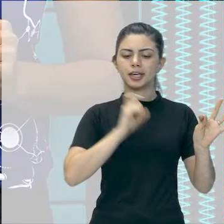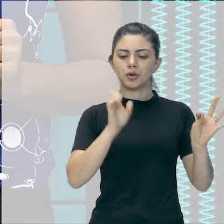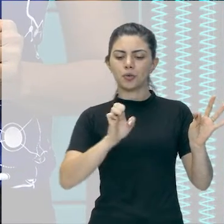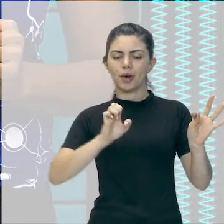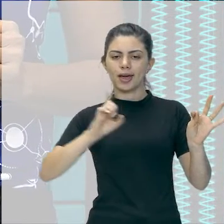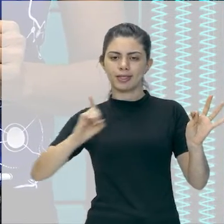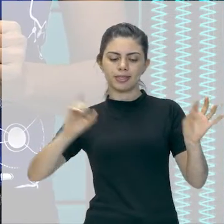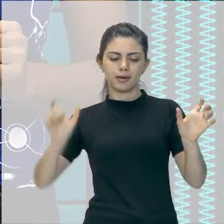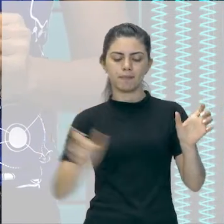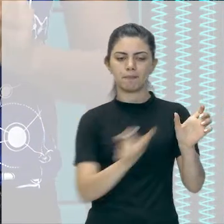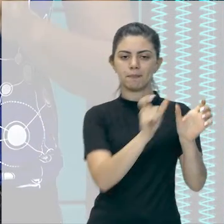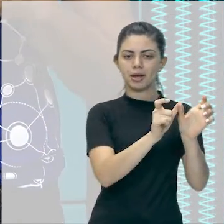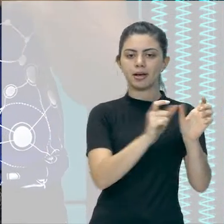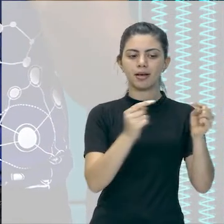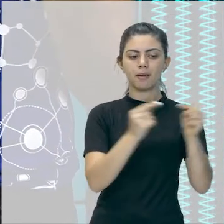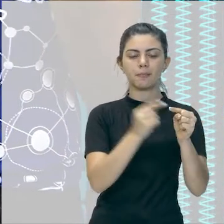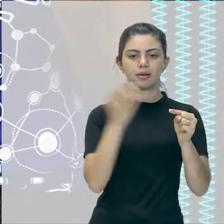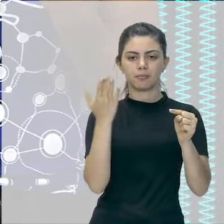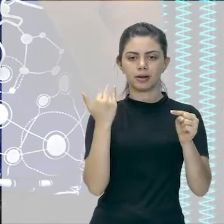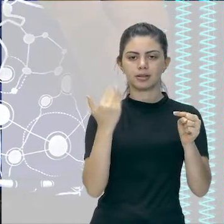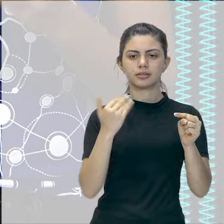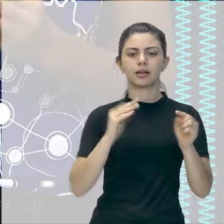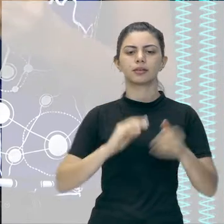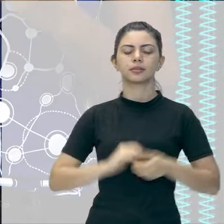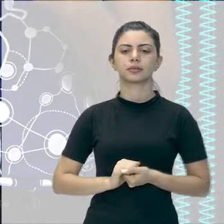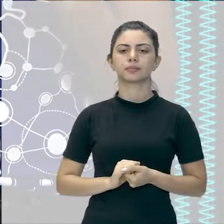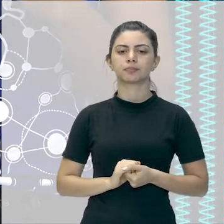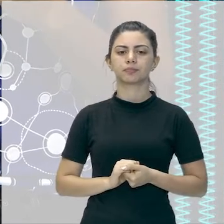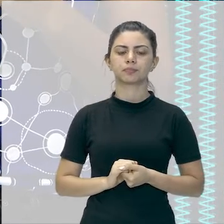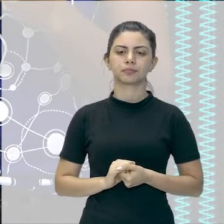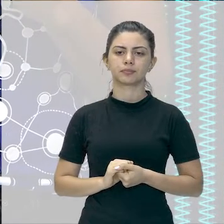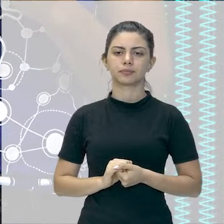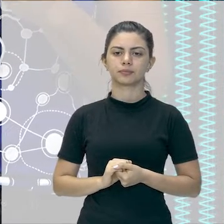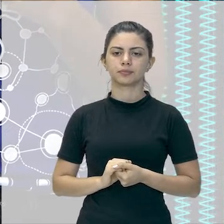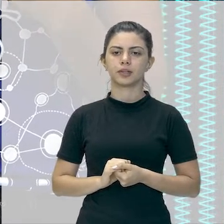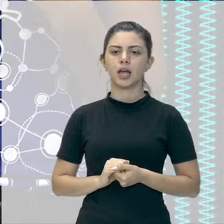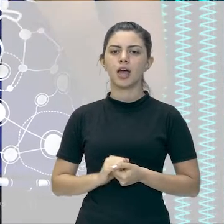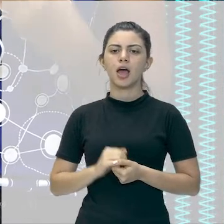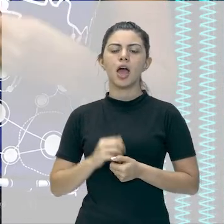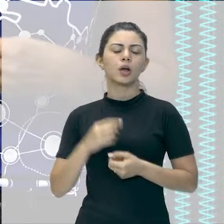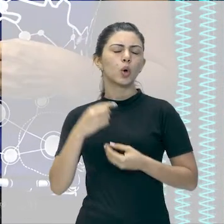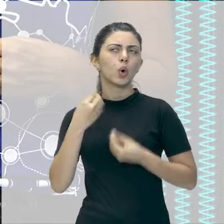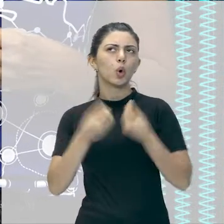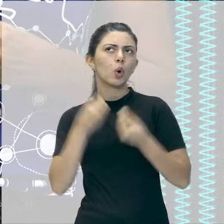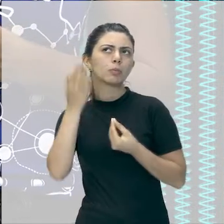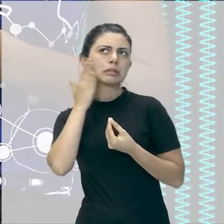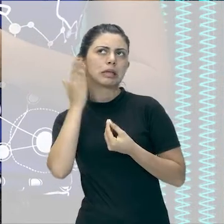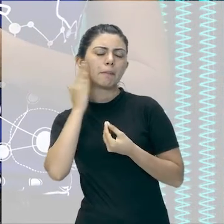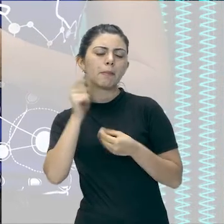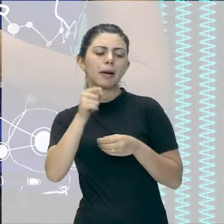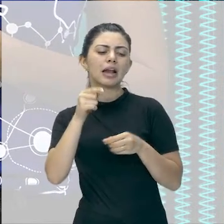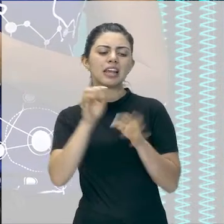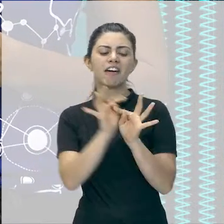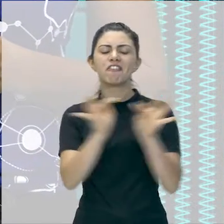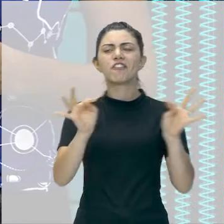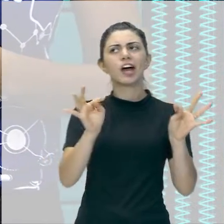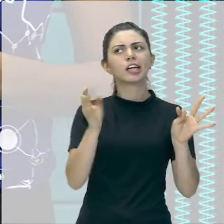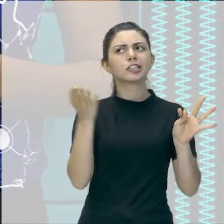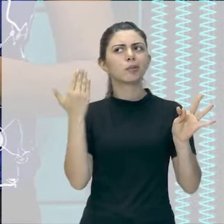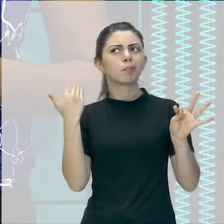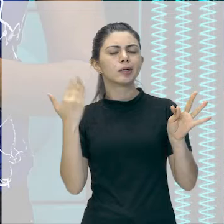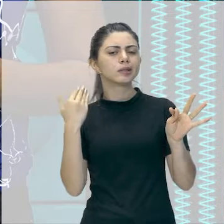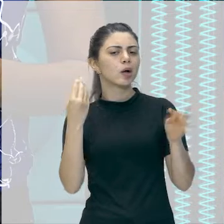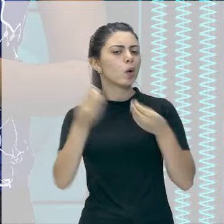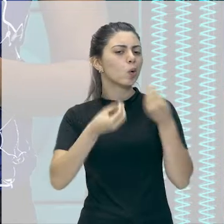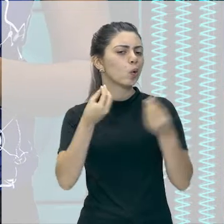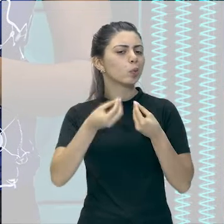para indicar o passado. Onde é que eu encontro a minha dica para dizer que essa frase está no passado? Onde